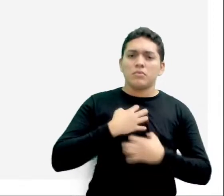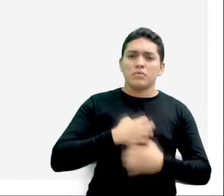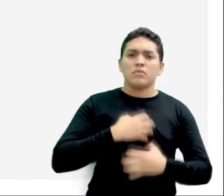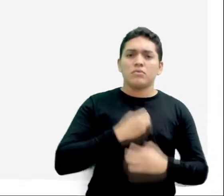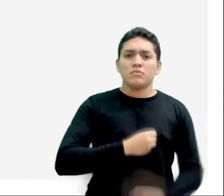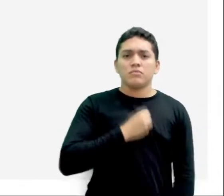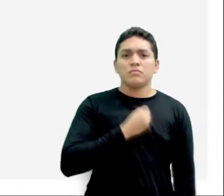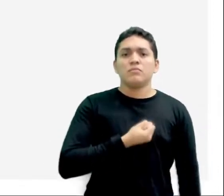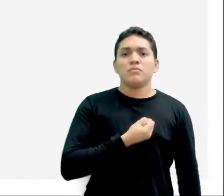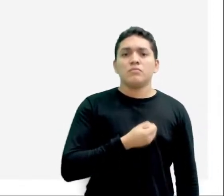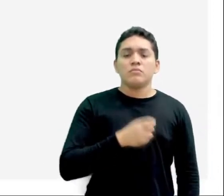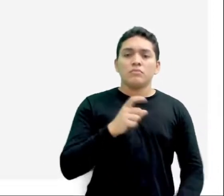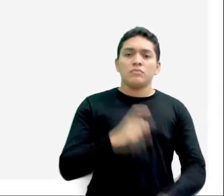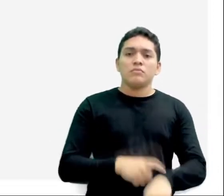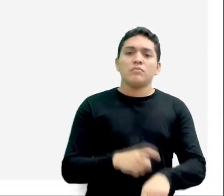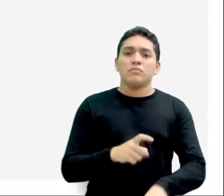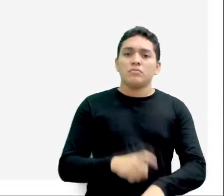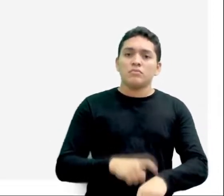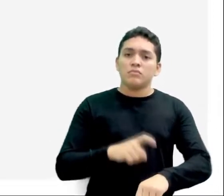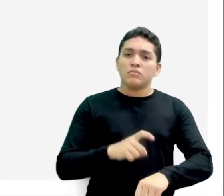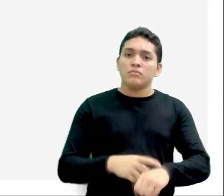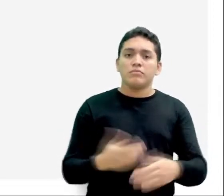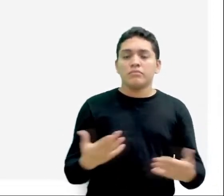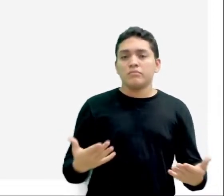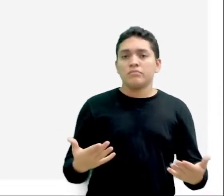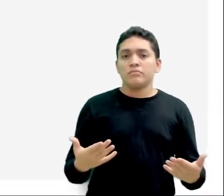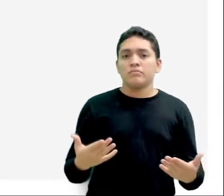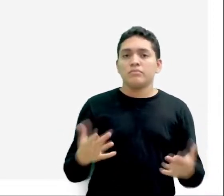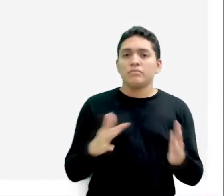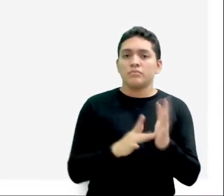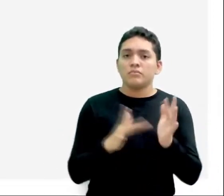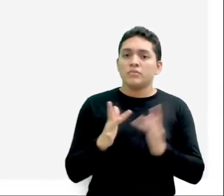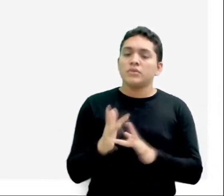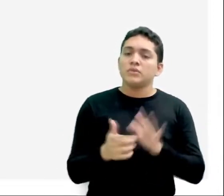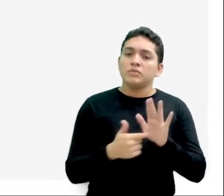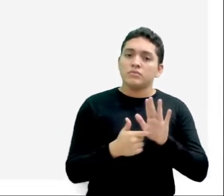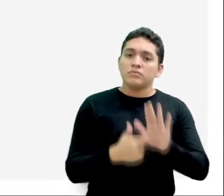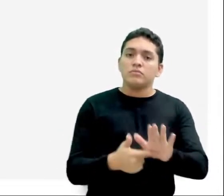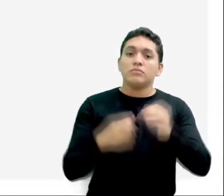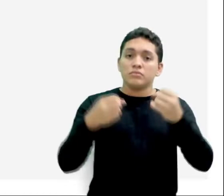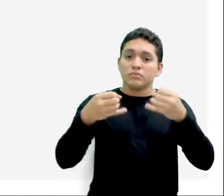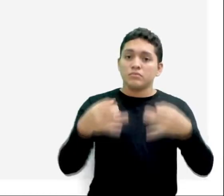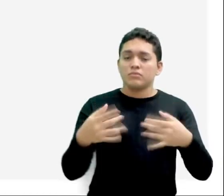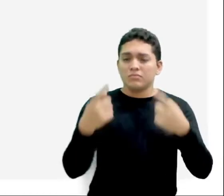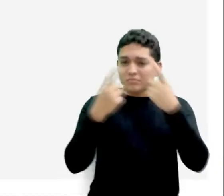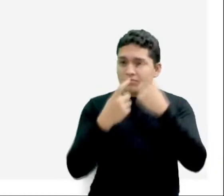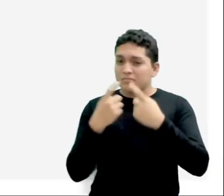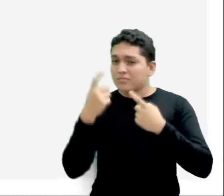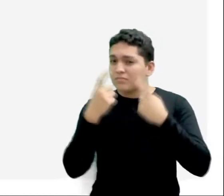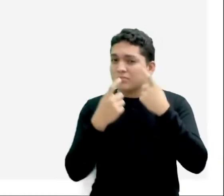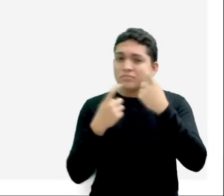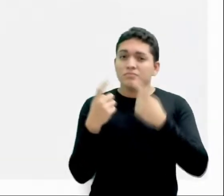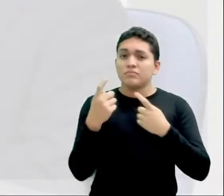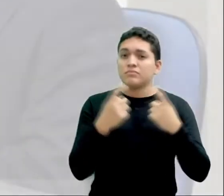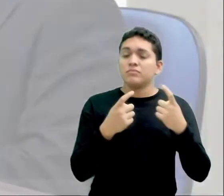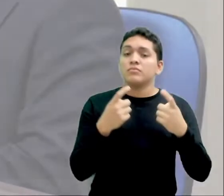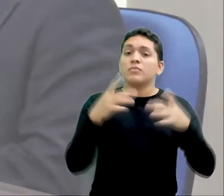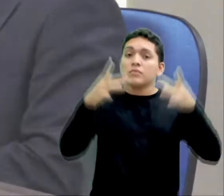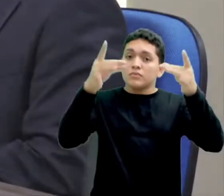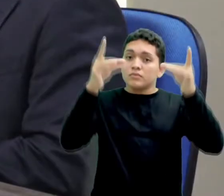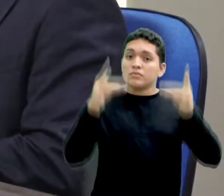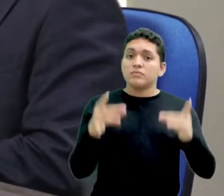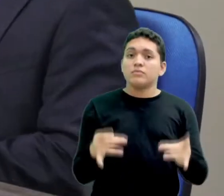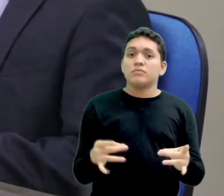é? Enquanto o Jack estava explanando, eu estava preocupado com relação a um detalhe. Como